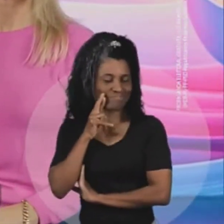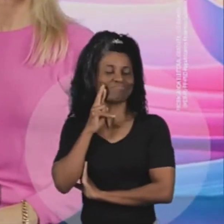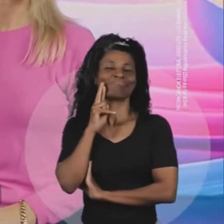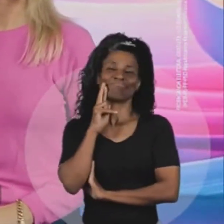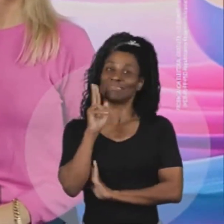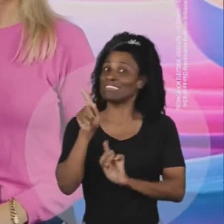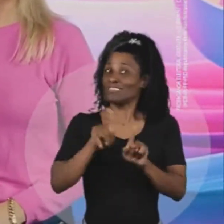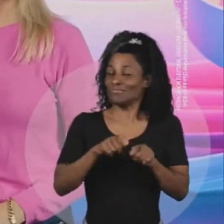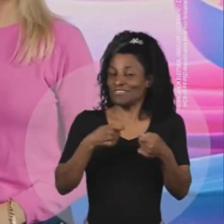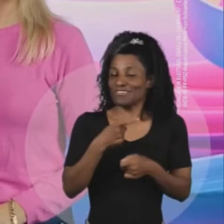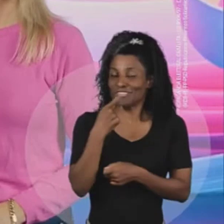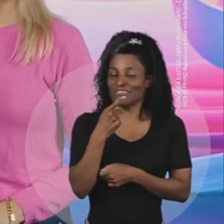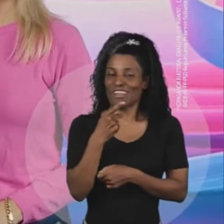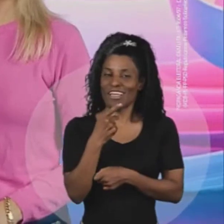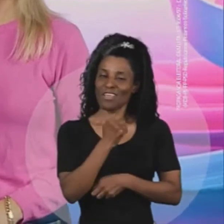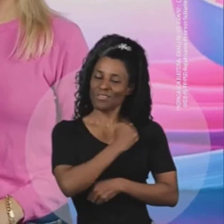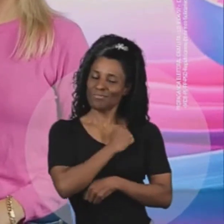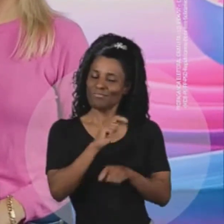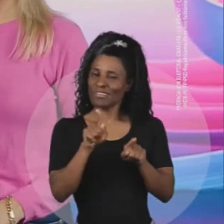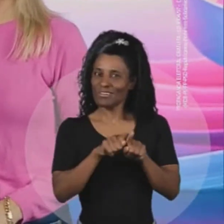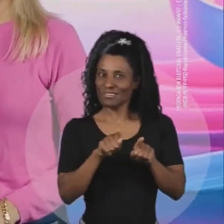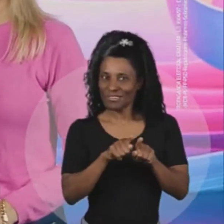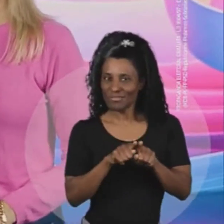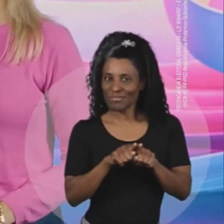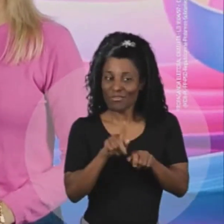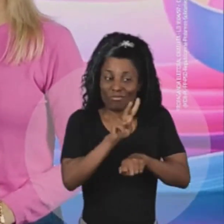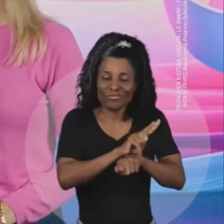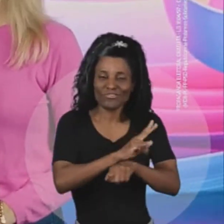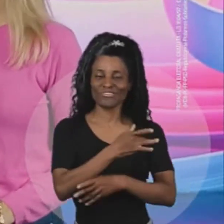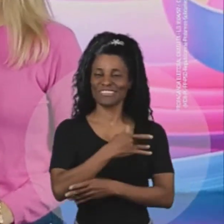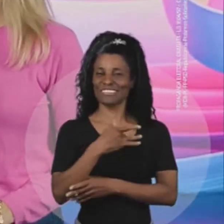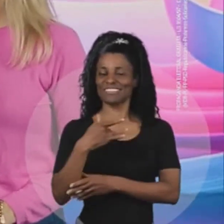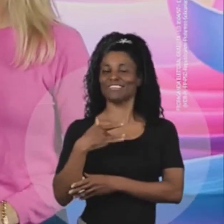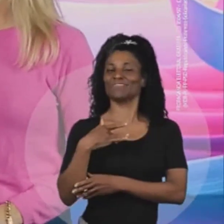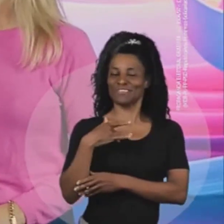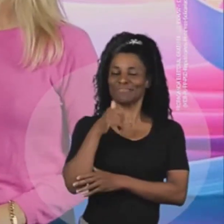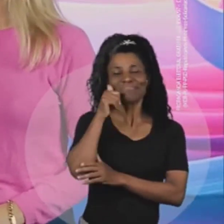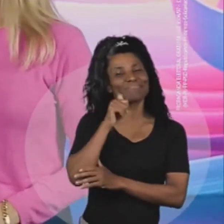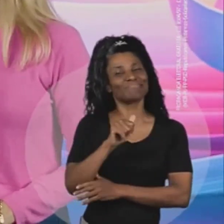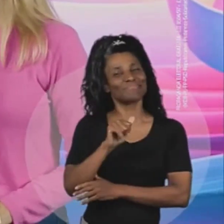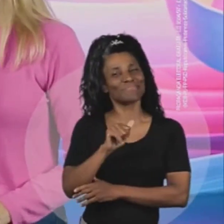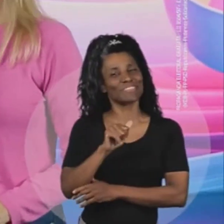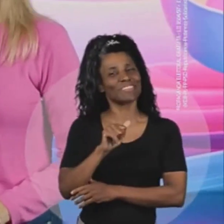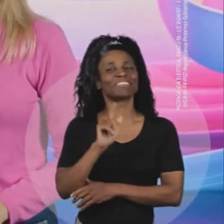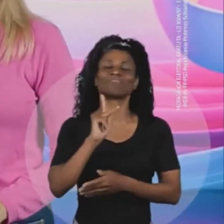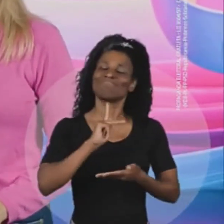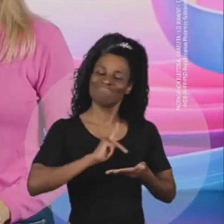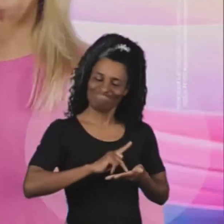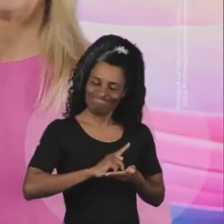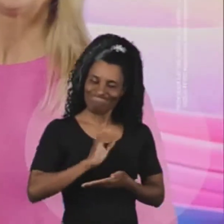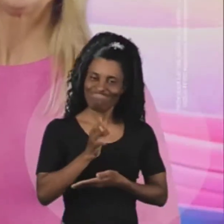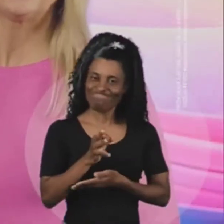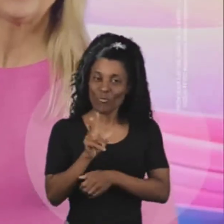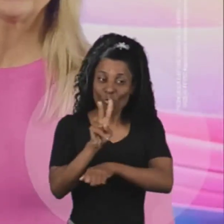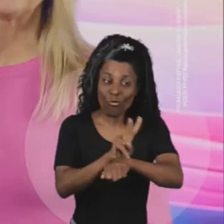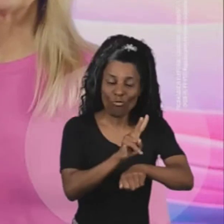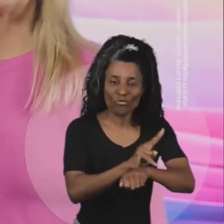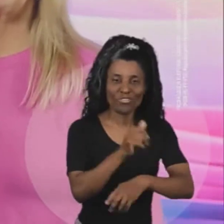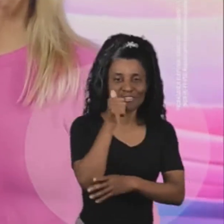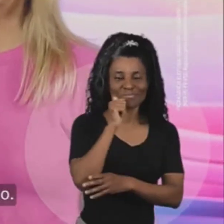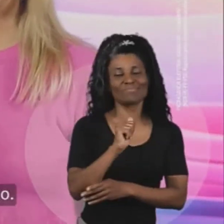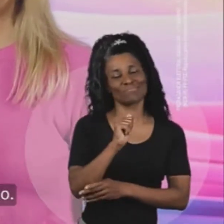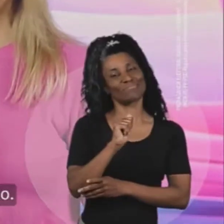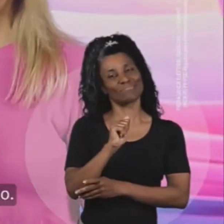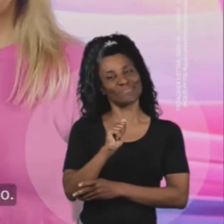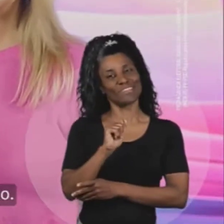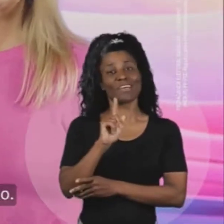pode deixar de falar que o Melo também trabalhou muito pela saúde das mulheres, não é, Betina? É verdade, Josi. O cuidado com as